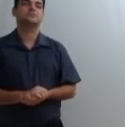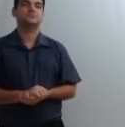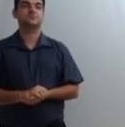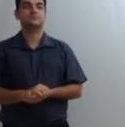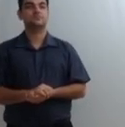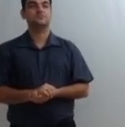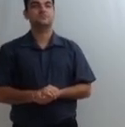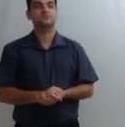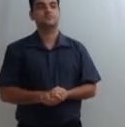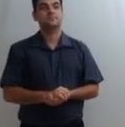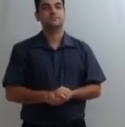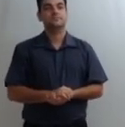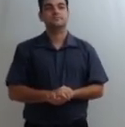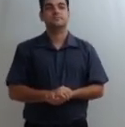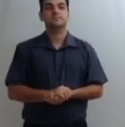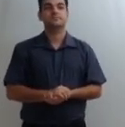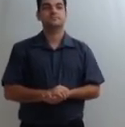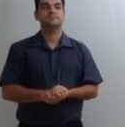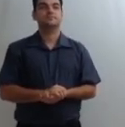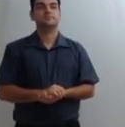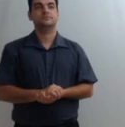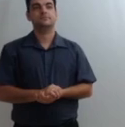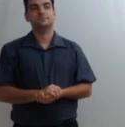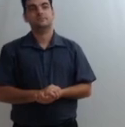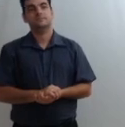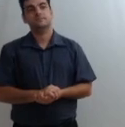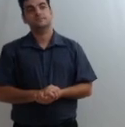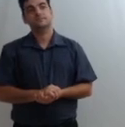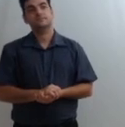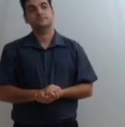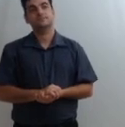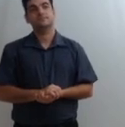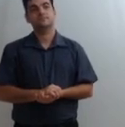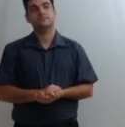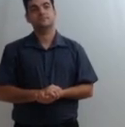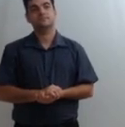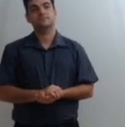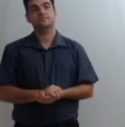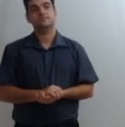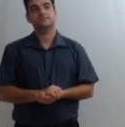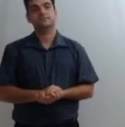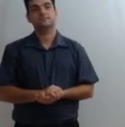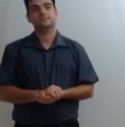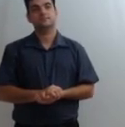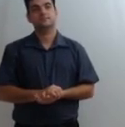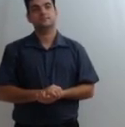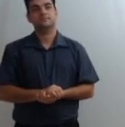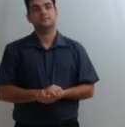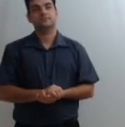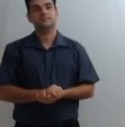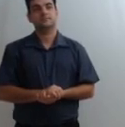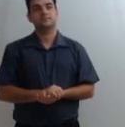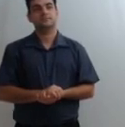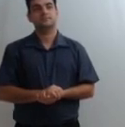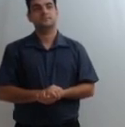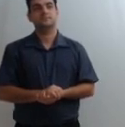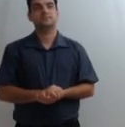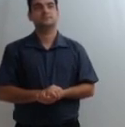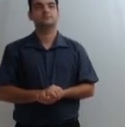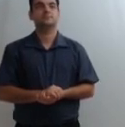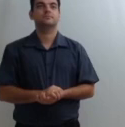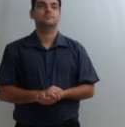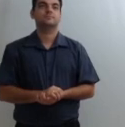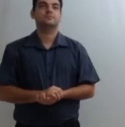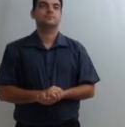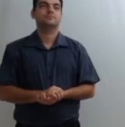Senhor presidente, o senhor está sem o microfone desligado. Eu acho que está congelado. Sim. Não, eu estou falando. Eu desligo para não